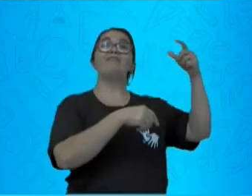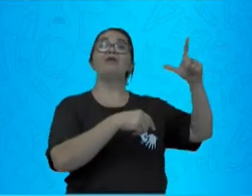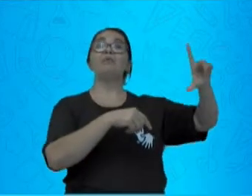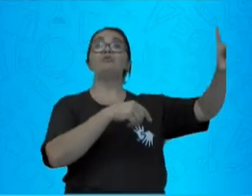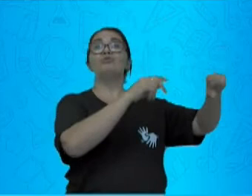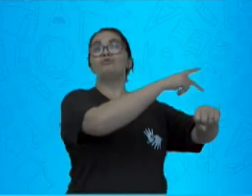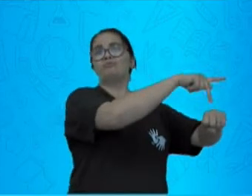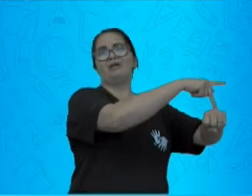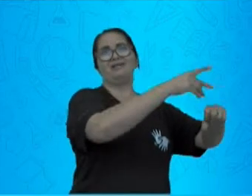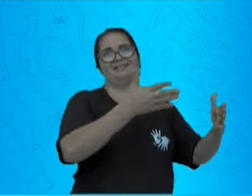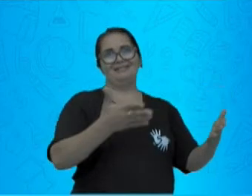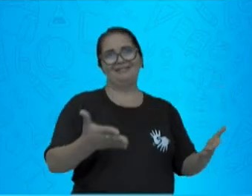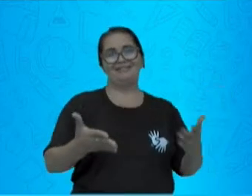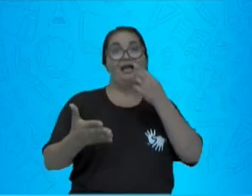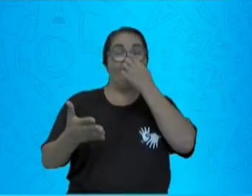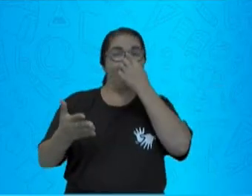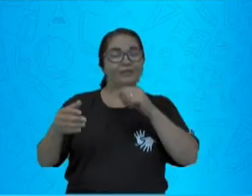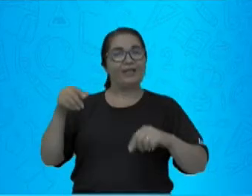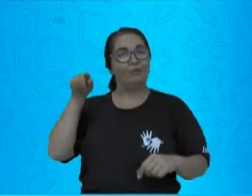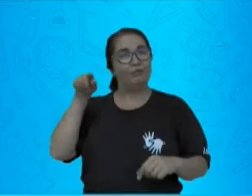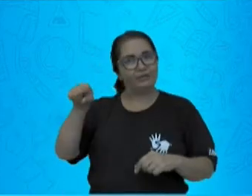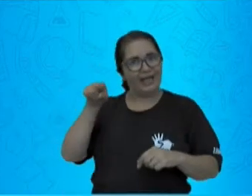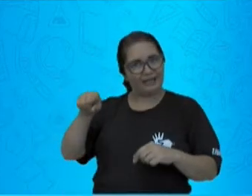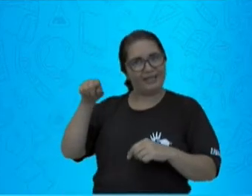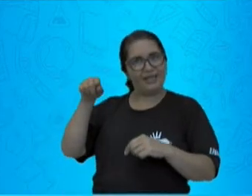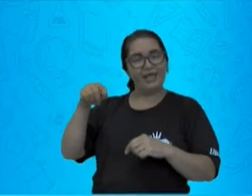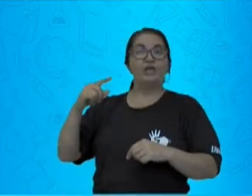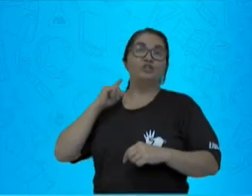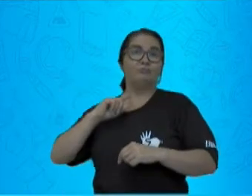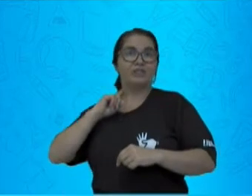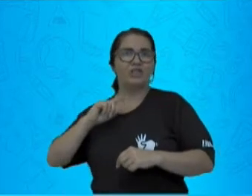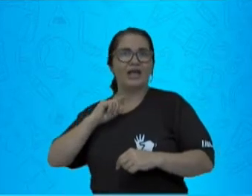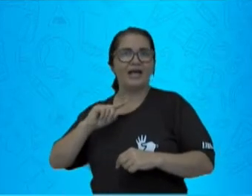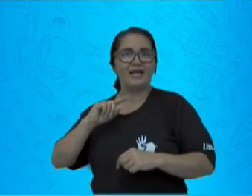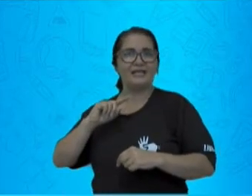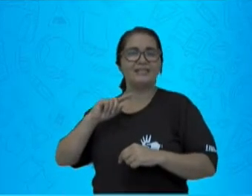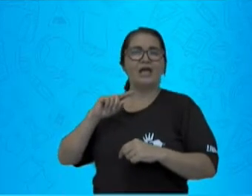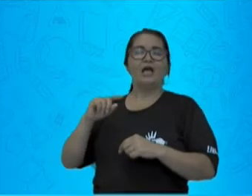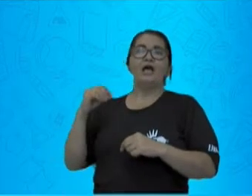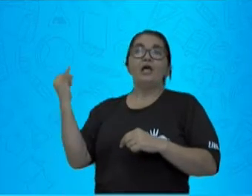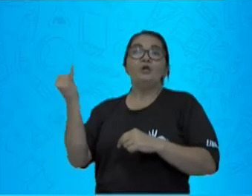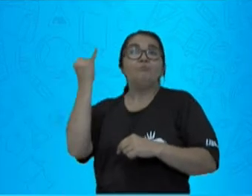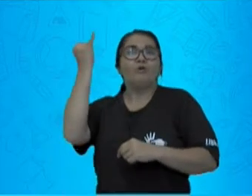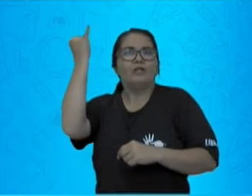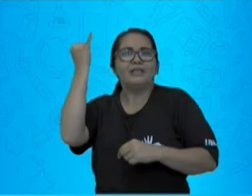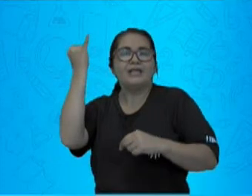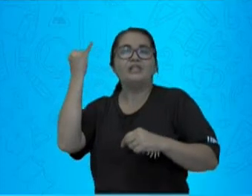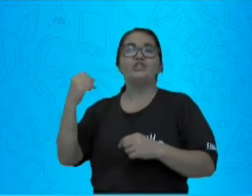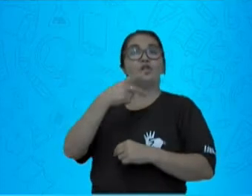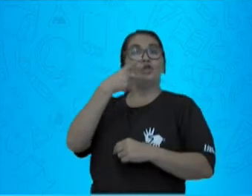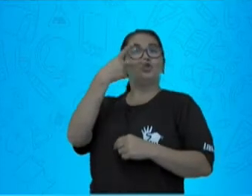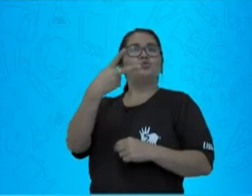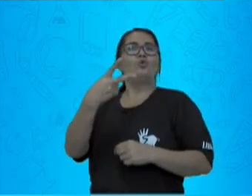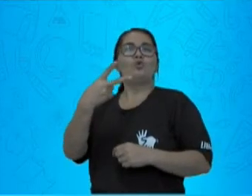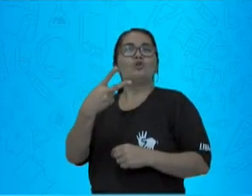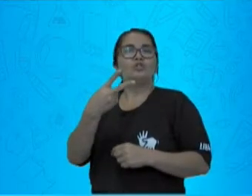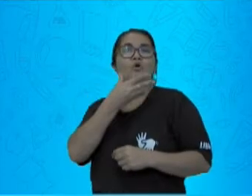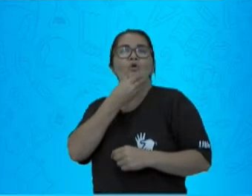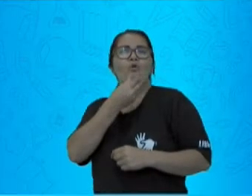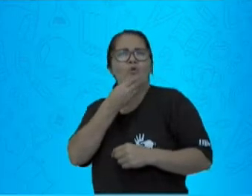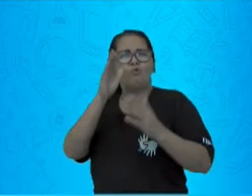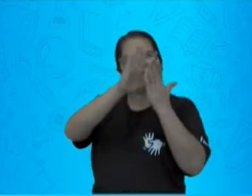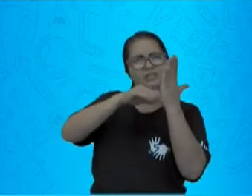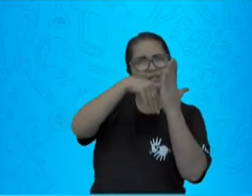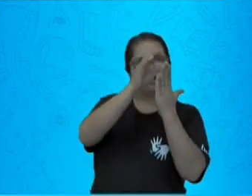e Ataíde. Mas o barroco, essa arte, ela transcendeu para outras